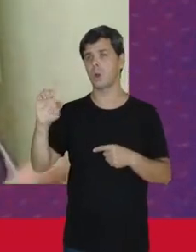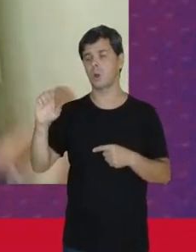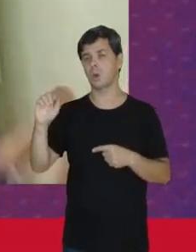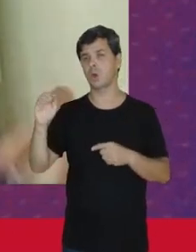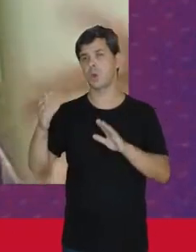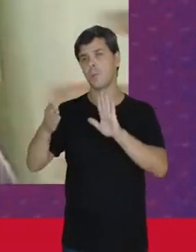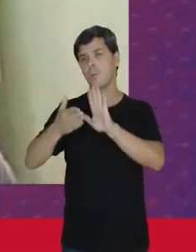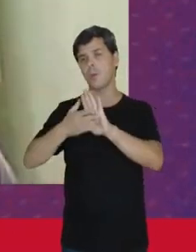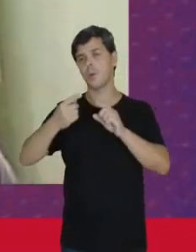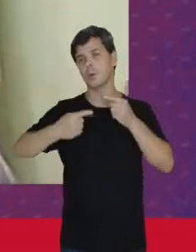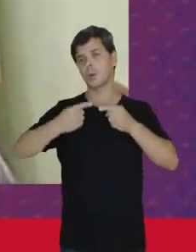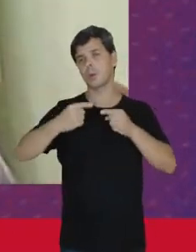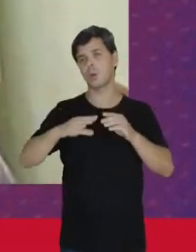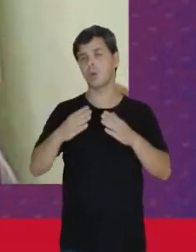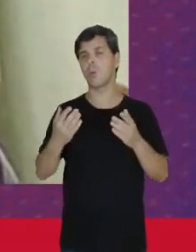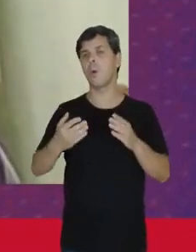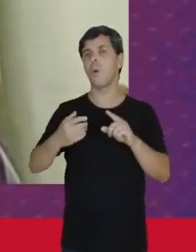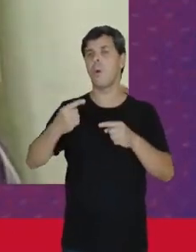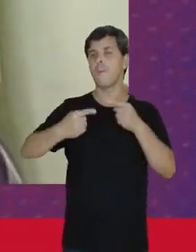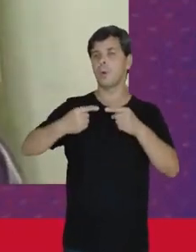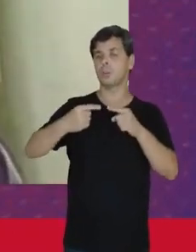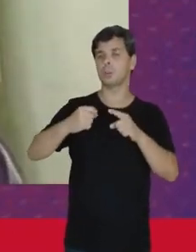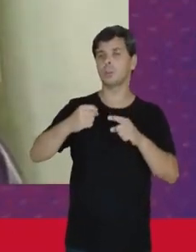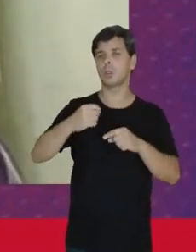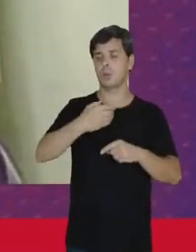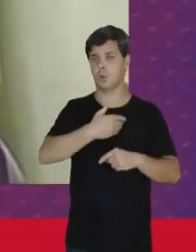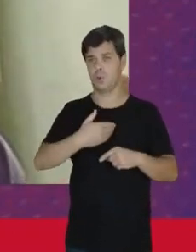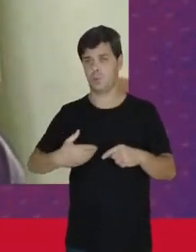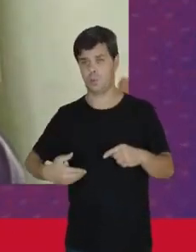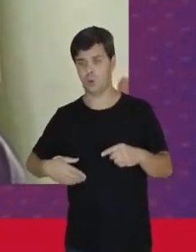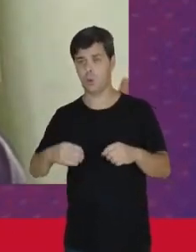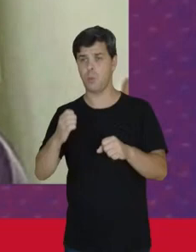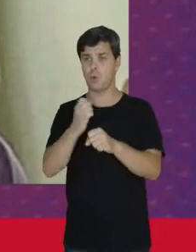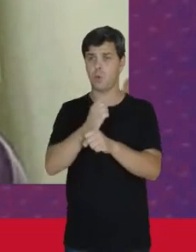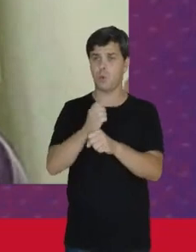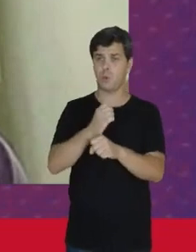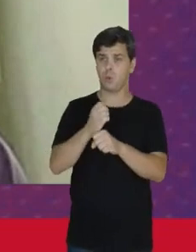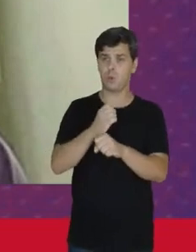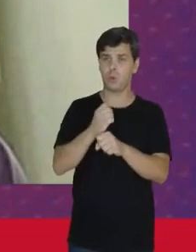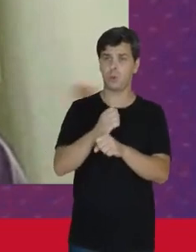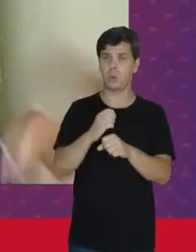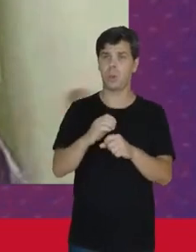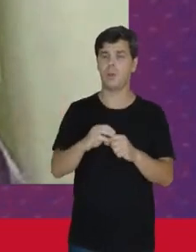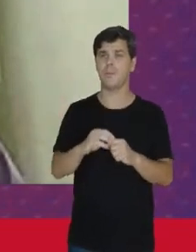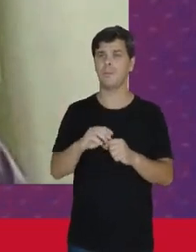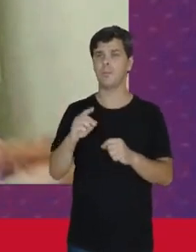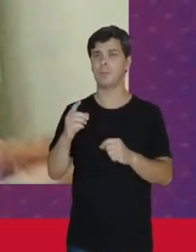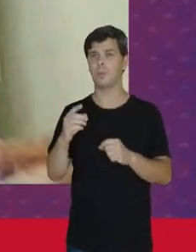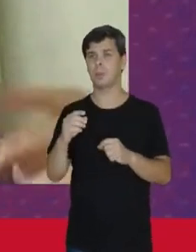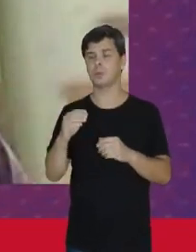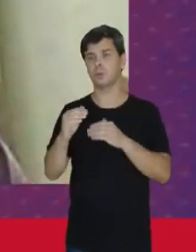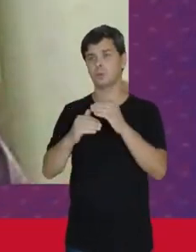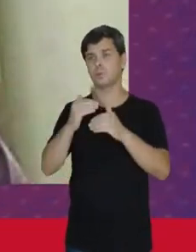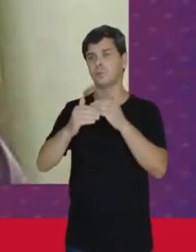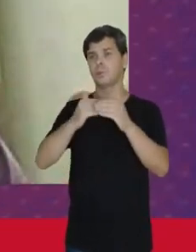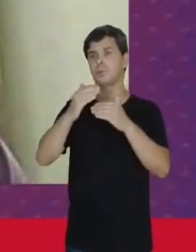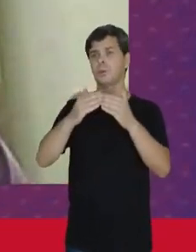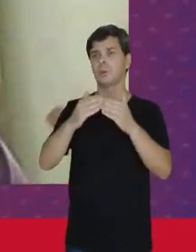proposta política, enquanto políticas públicas, ou enquanto construção a partir de um